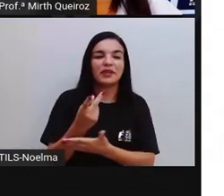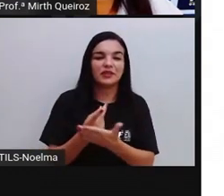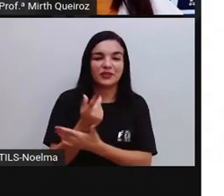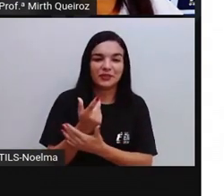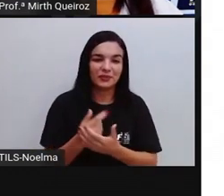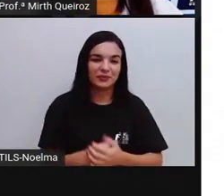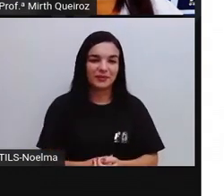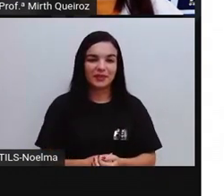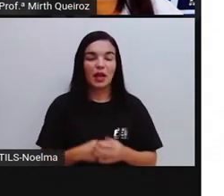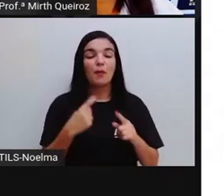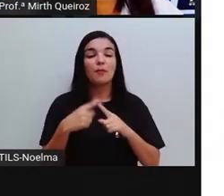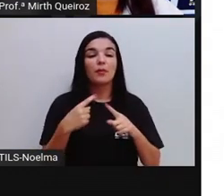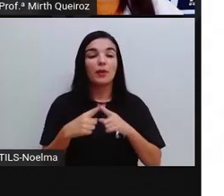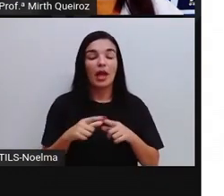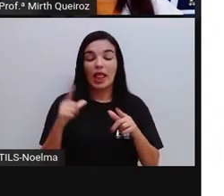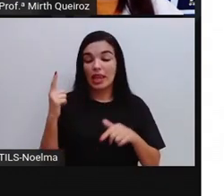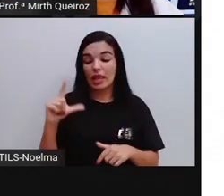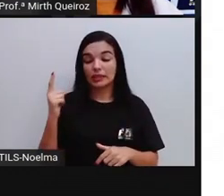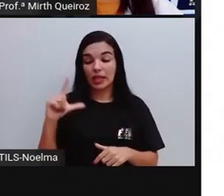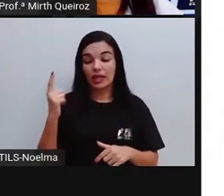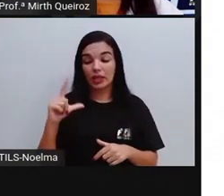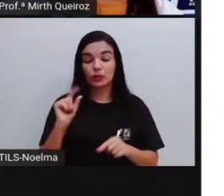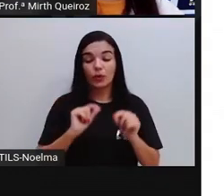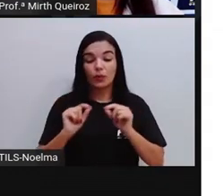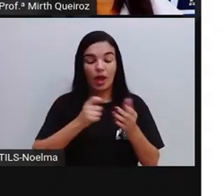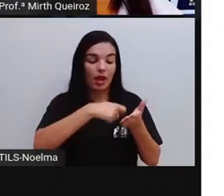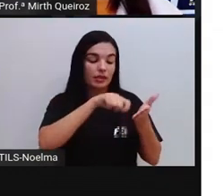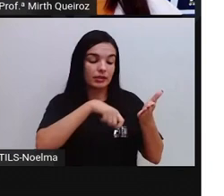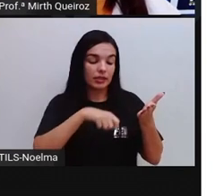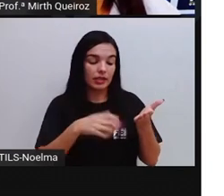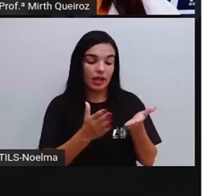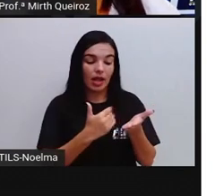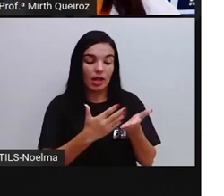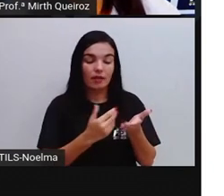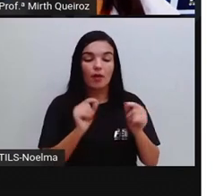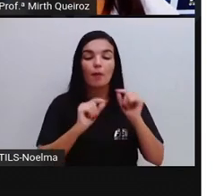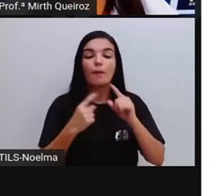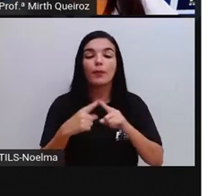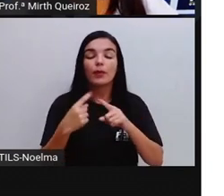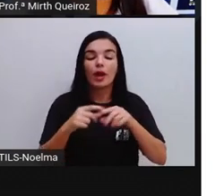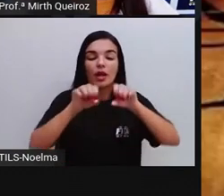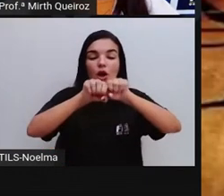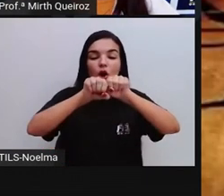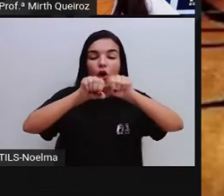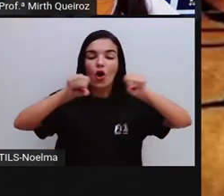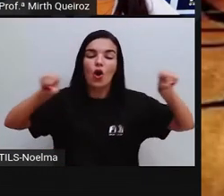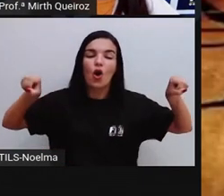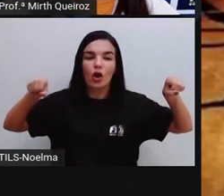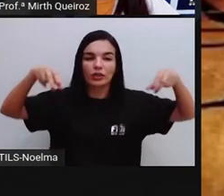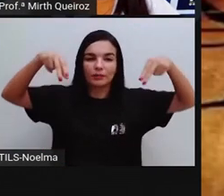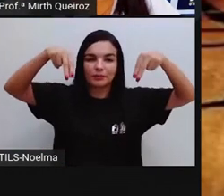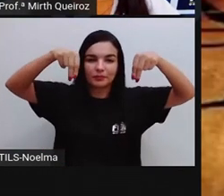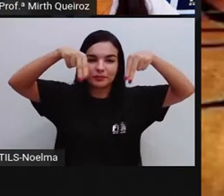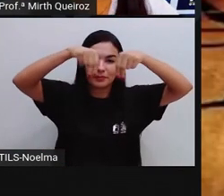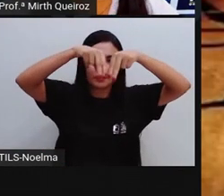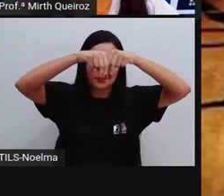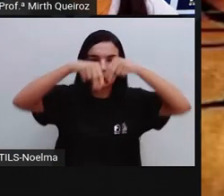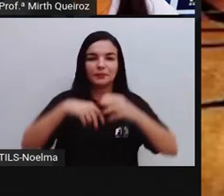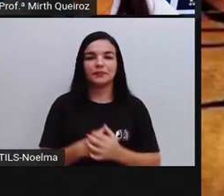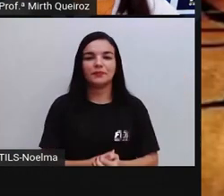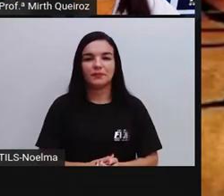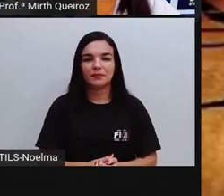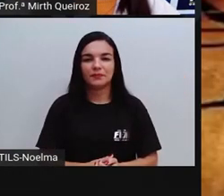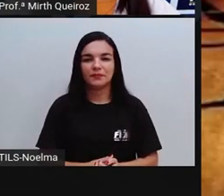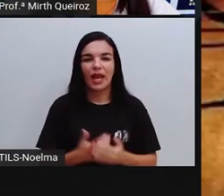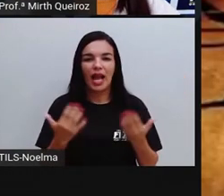cordel. Literatura já vem de livro, né? Da escrita de um livro, cordel, porque eram pendurados em cordas. E agora